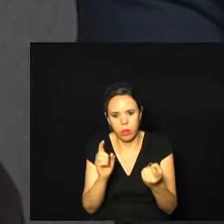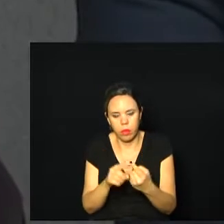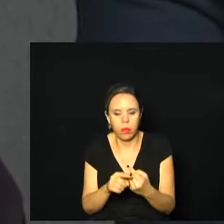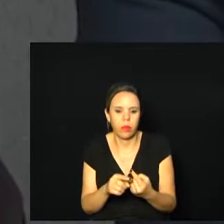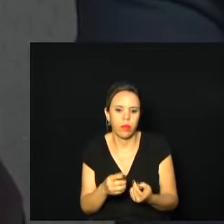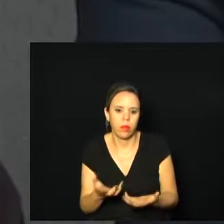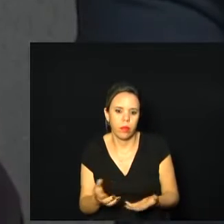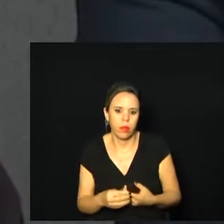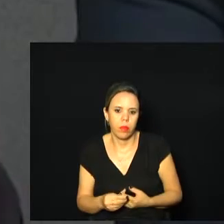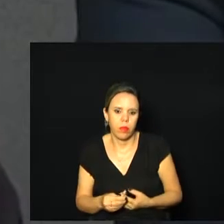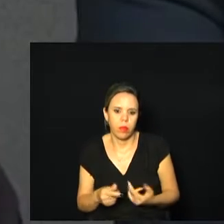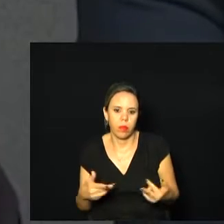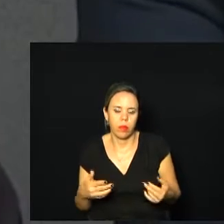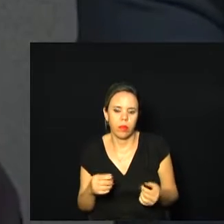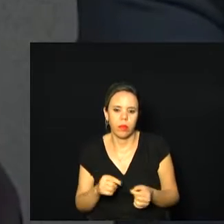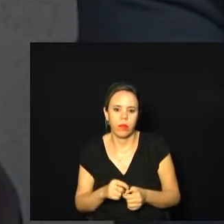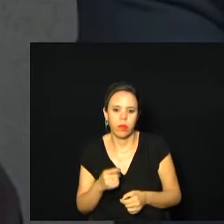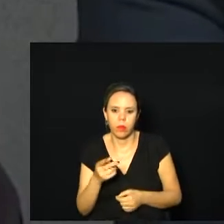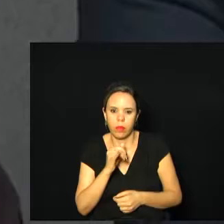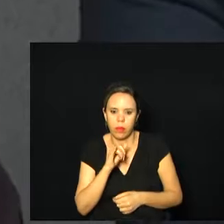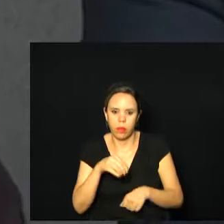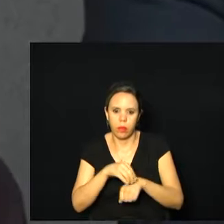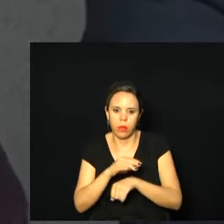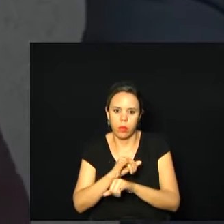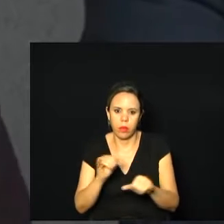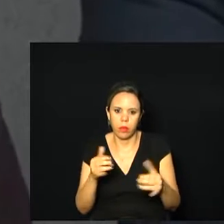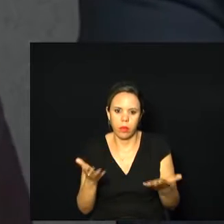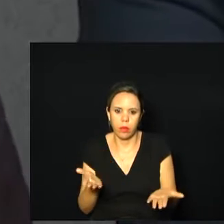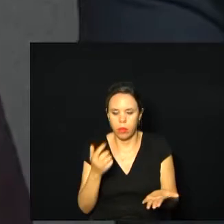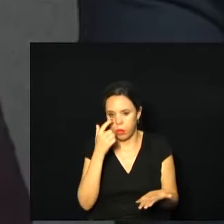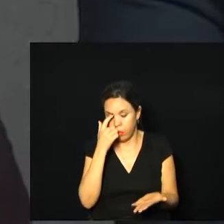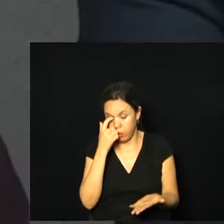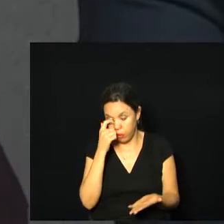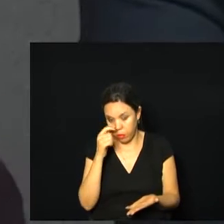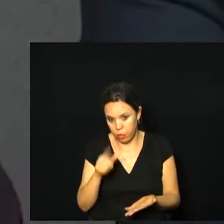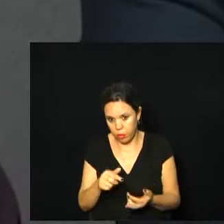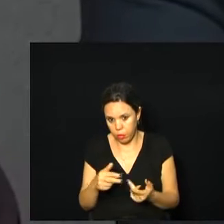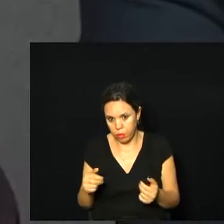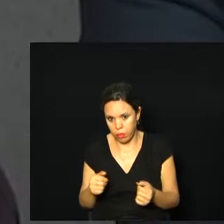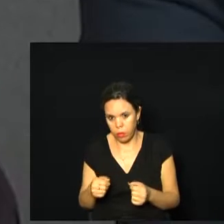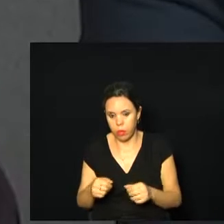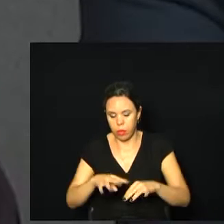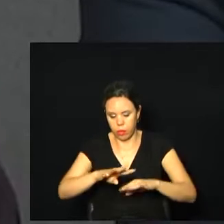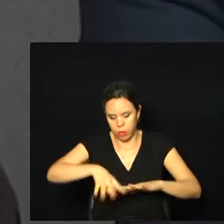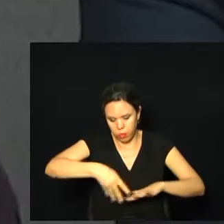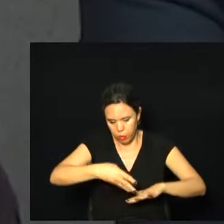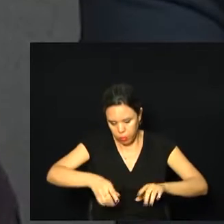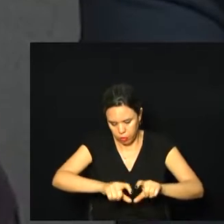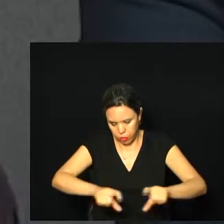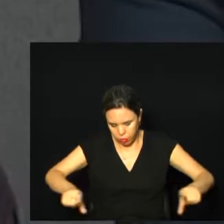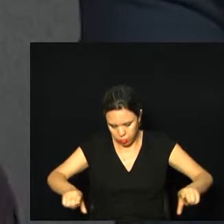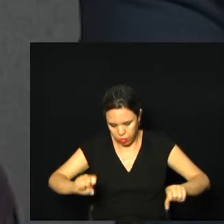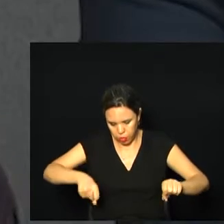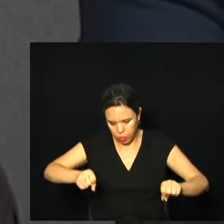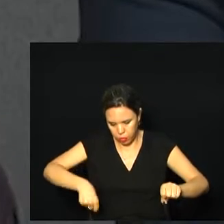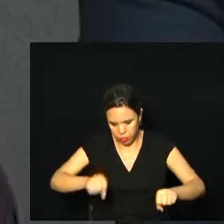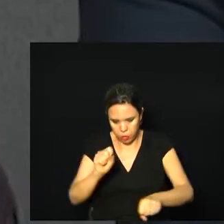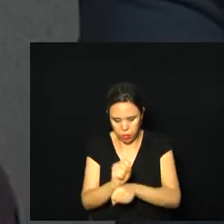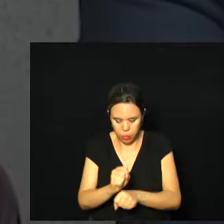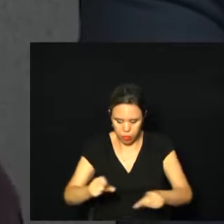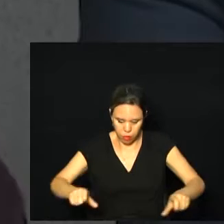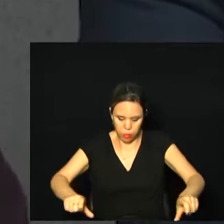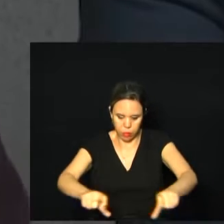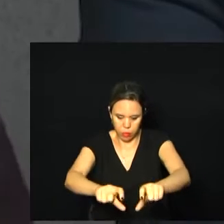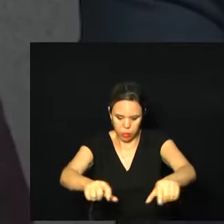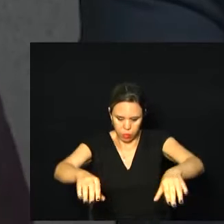objetivo. Uma das metas que o senhor nos passou já está aí, que é a questão da sinalização, para que as motos possam